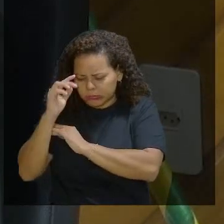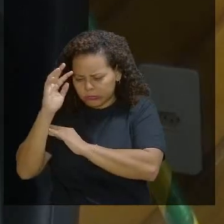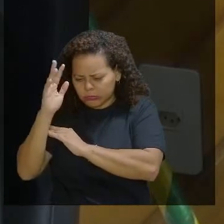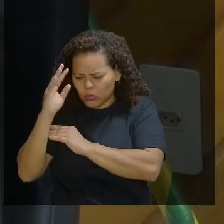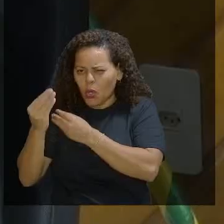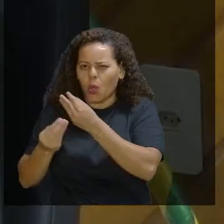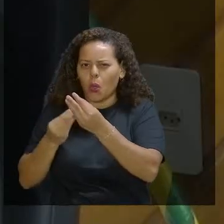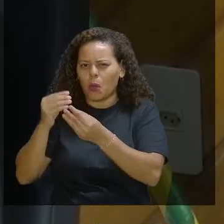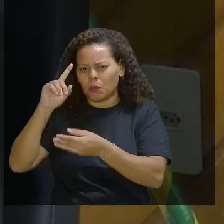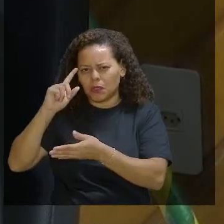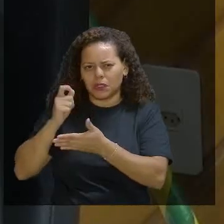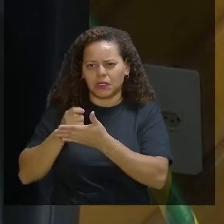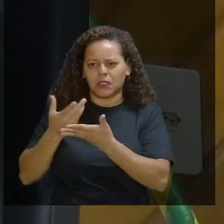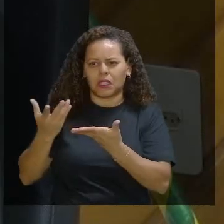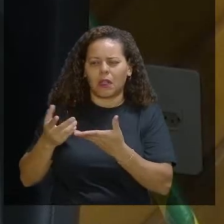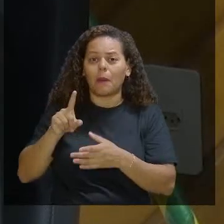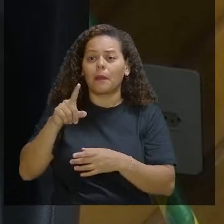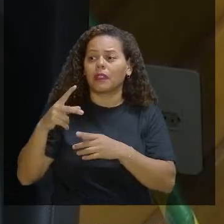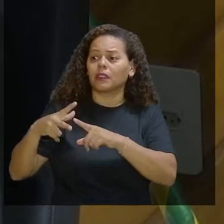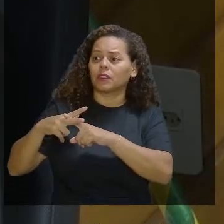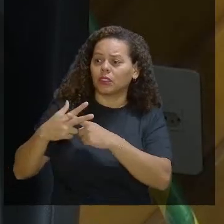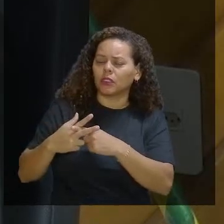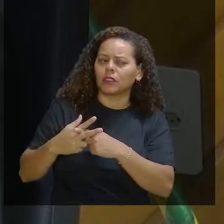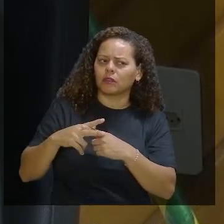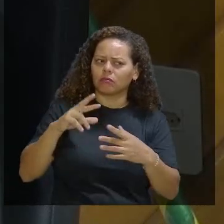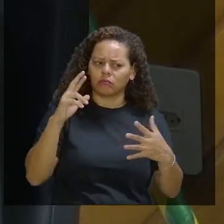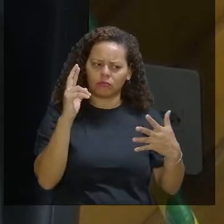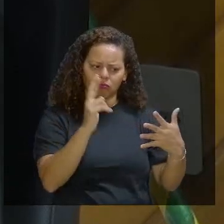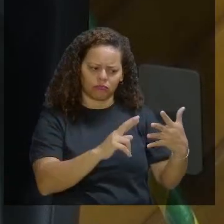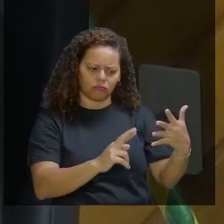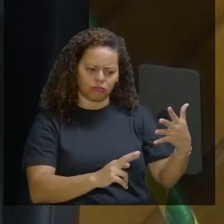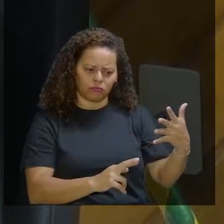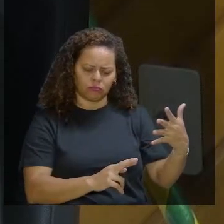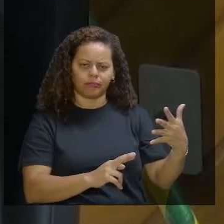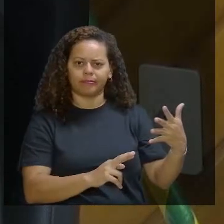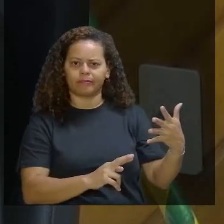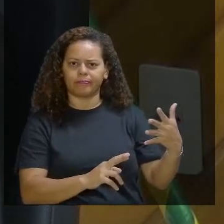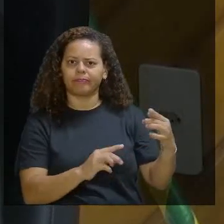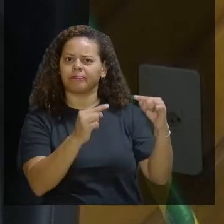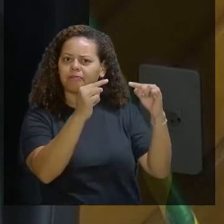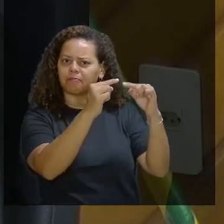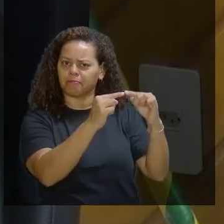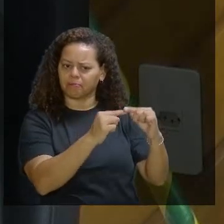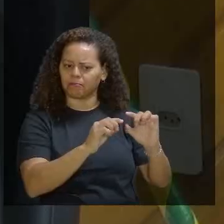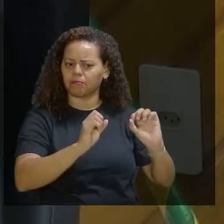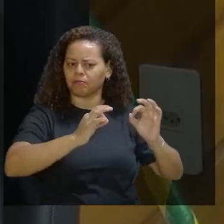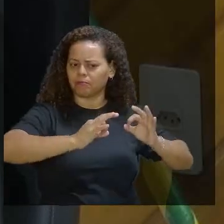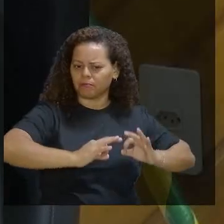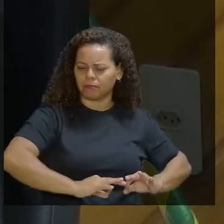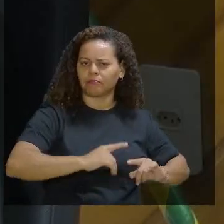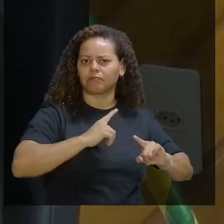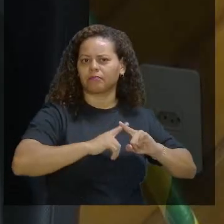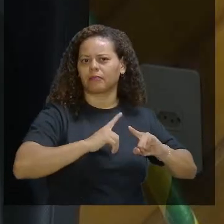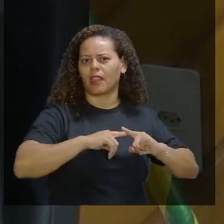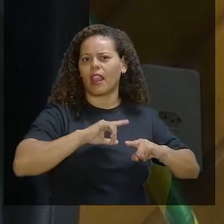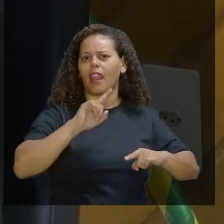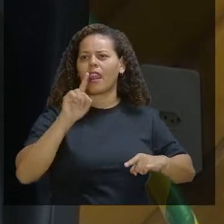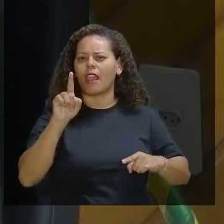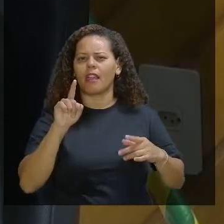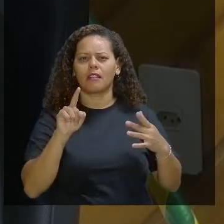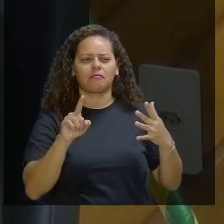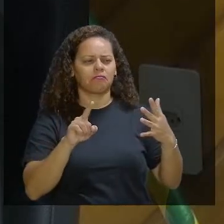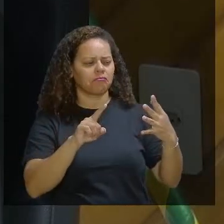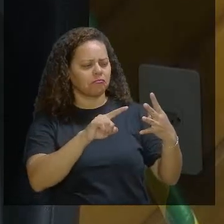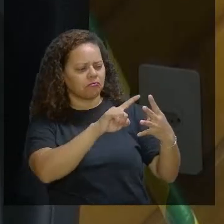pela Corregedoria responde adequadamente às necessidades e peculiaridades das zonas eleitorais envolvidas, até porque é a unidade que está